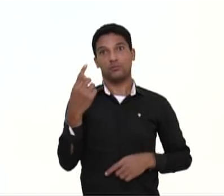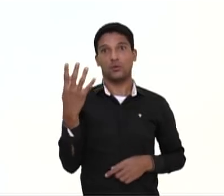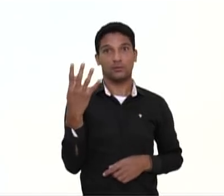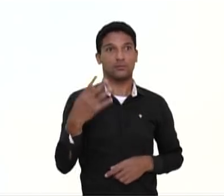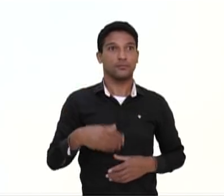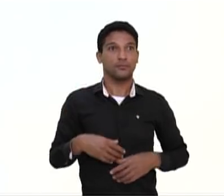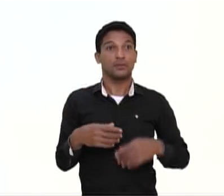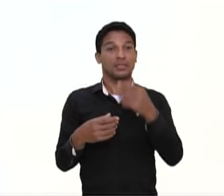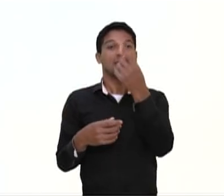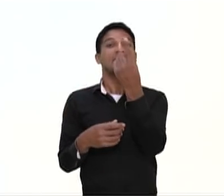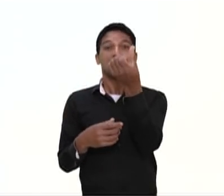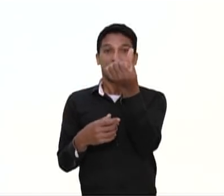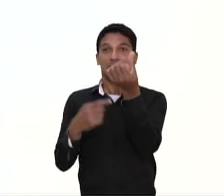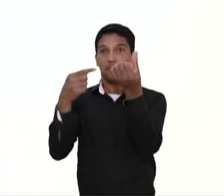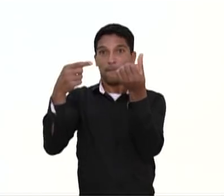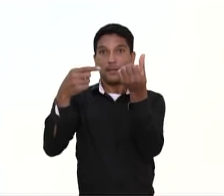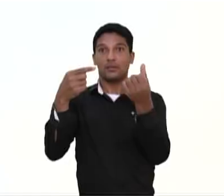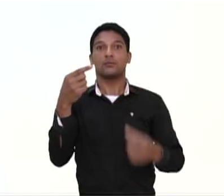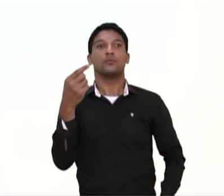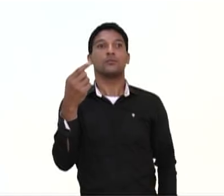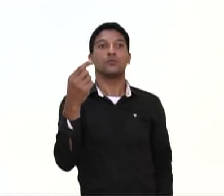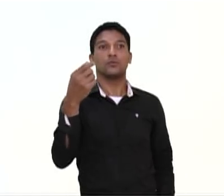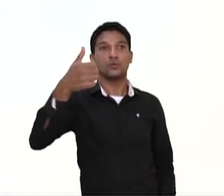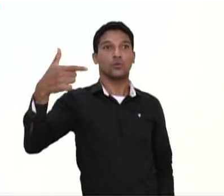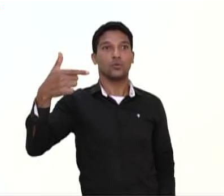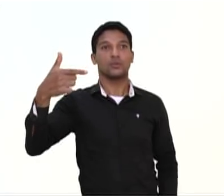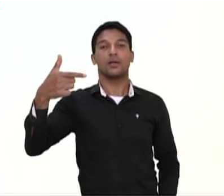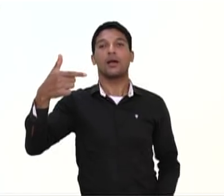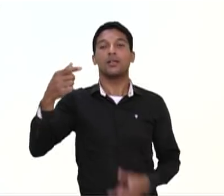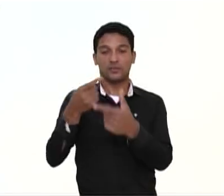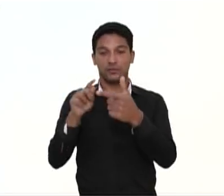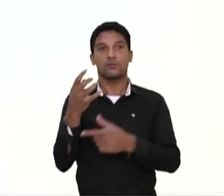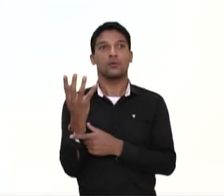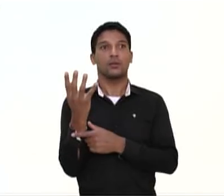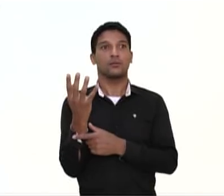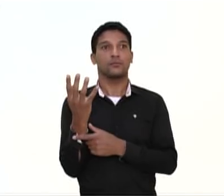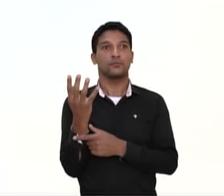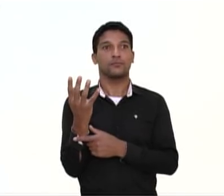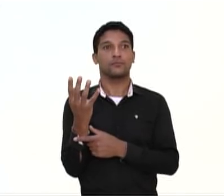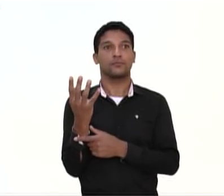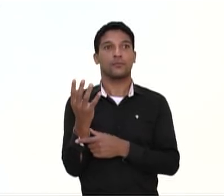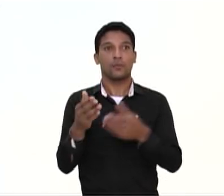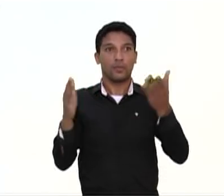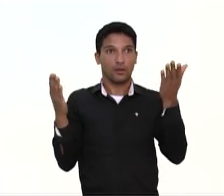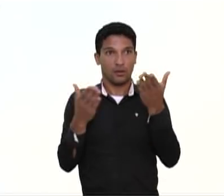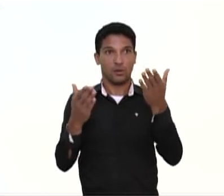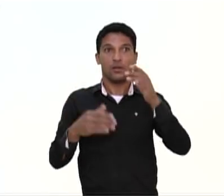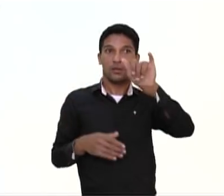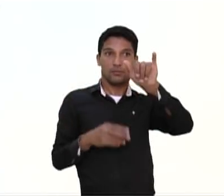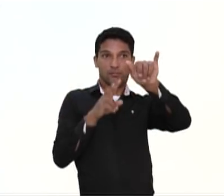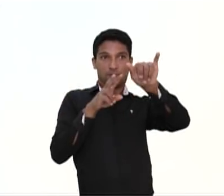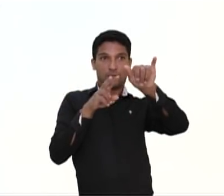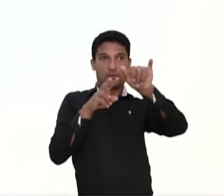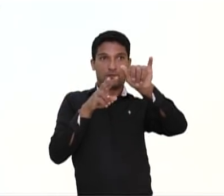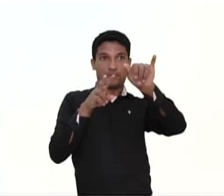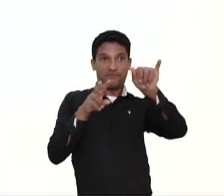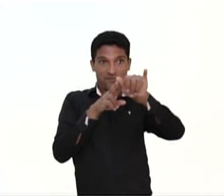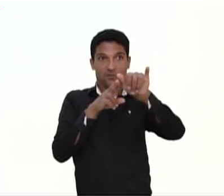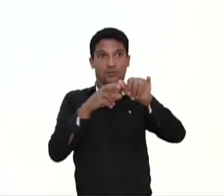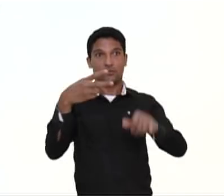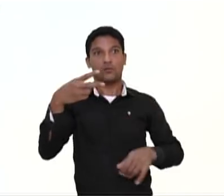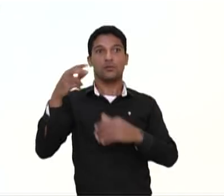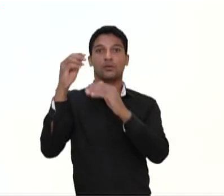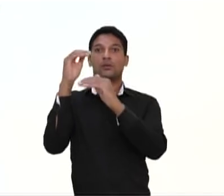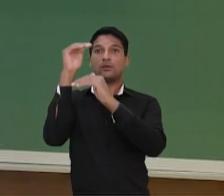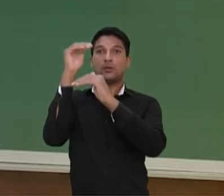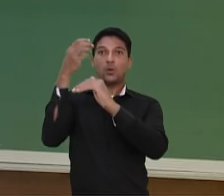16 menos 12, 4 dividido por 4. E aí o sinalzinho negativo que já aparecia aqui,